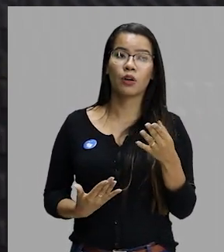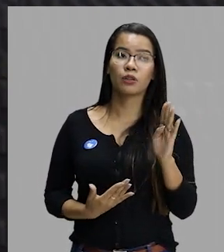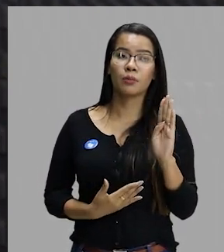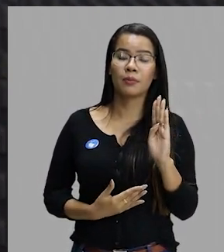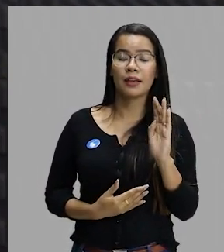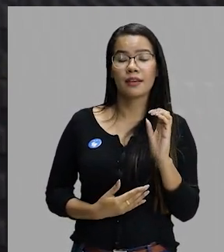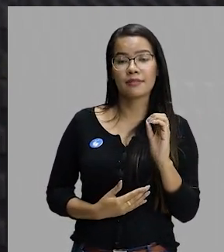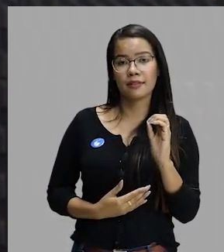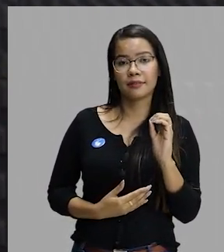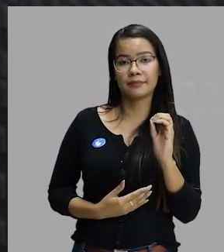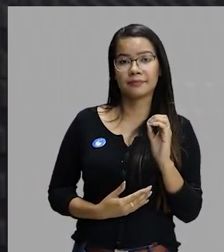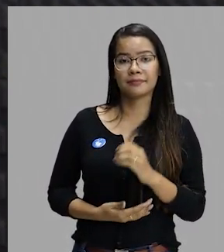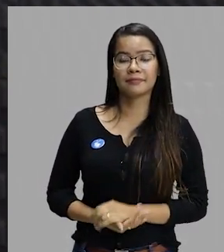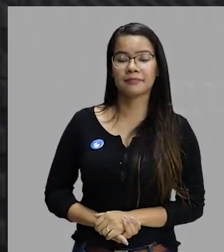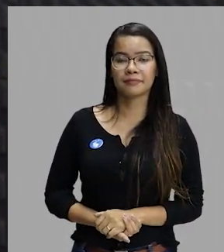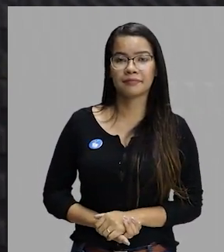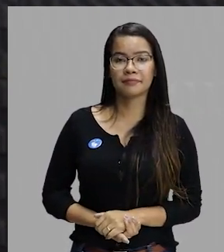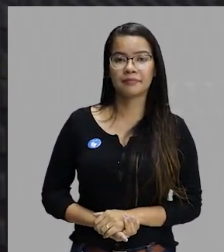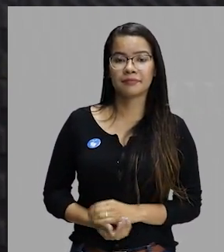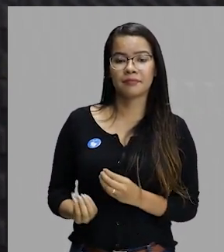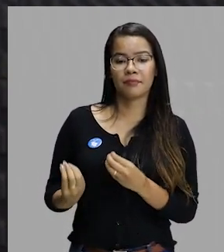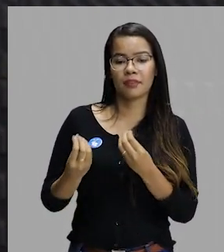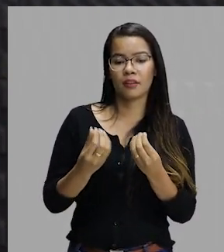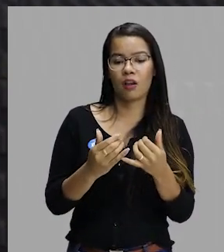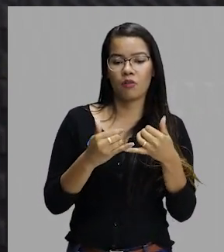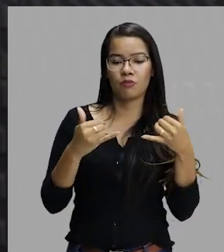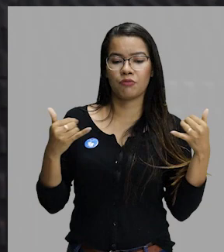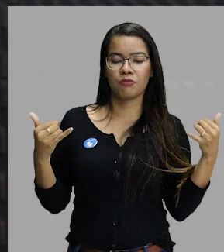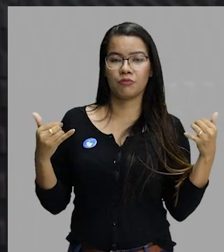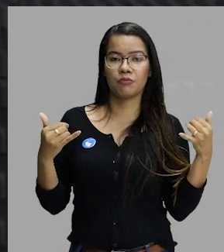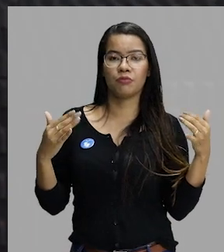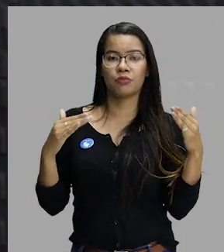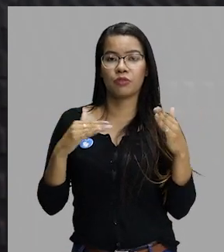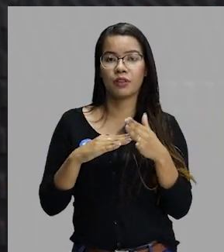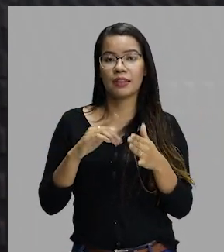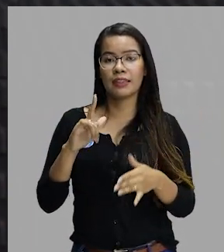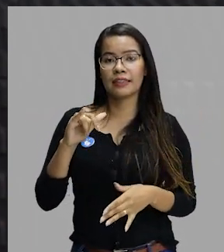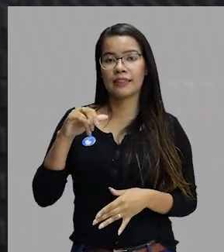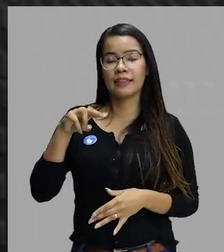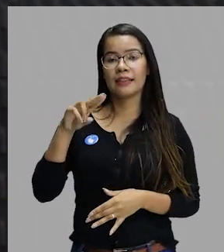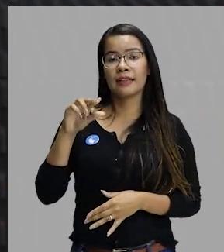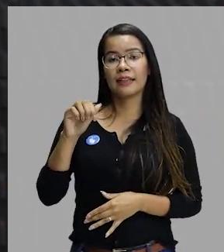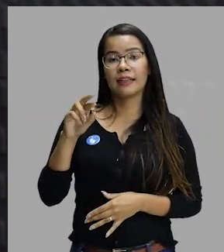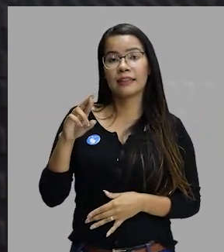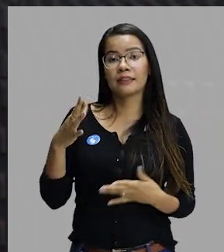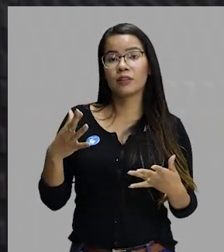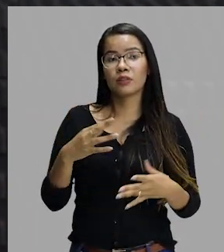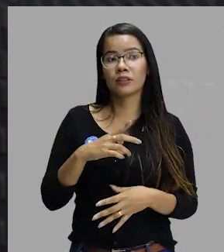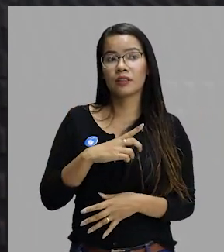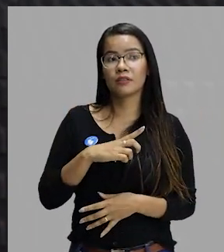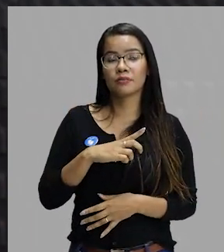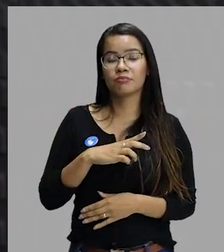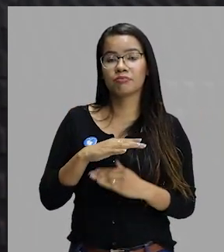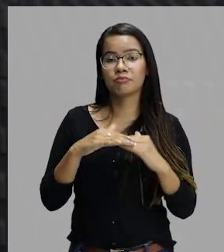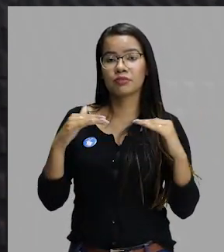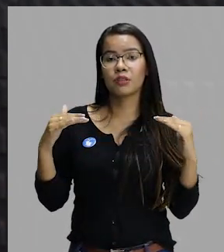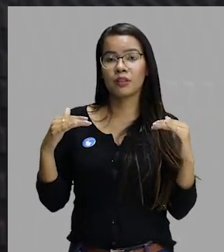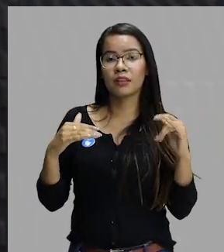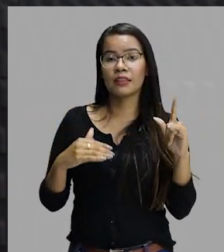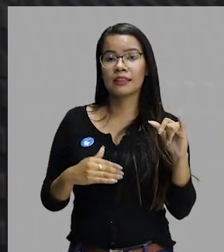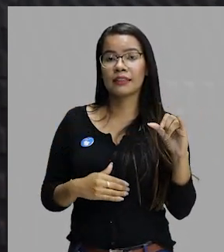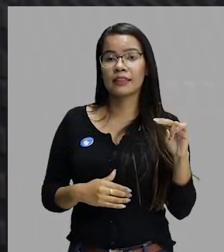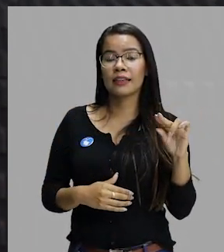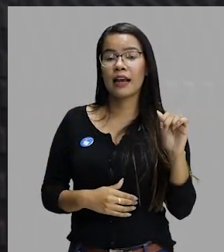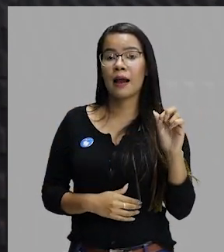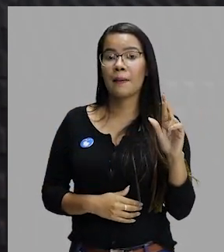zero. Certo? Recebe o nome de função linear. E aqui eu tenho também uma função linear, só que ela é mais especial